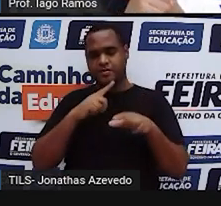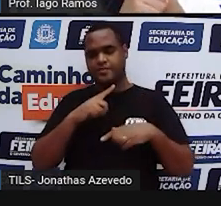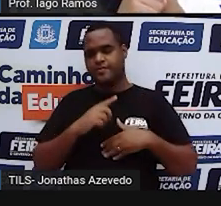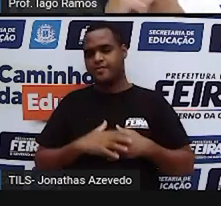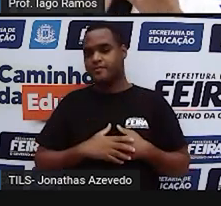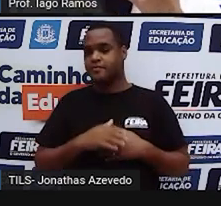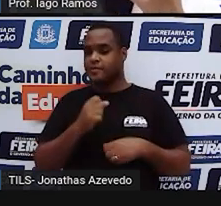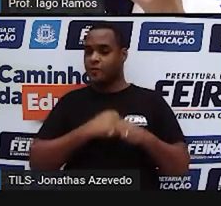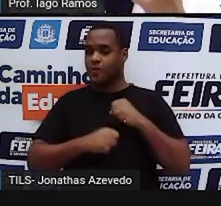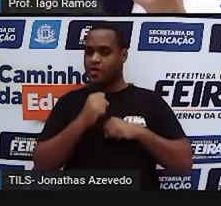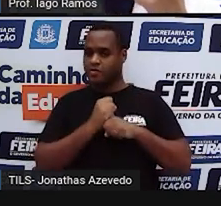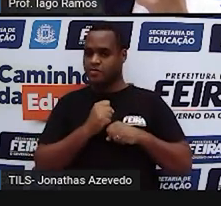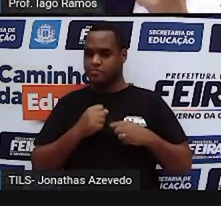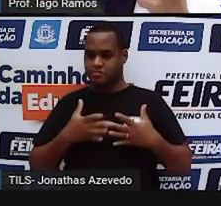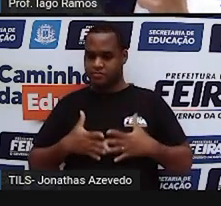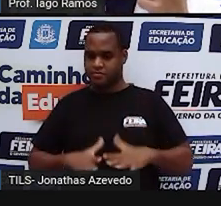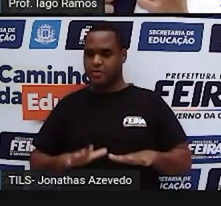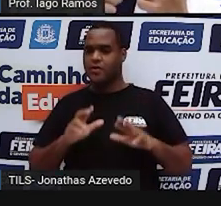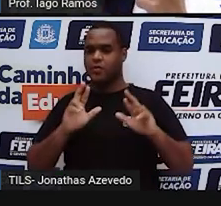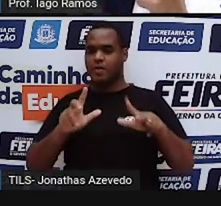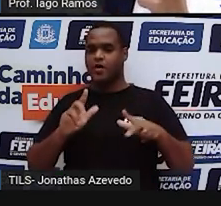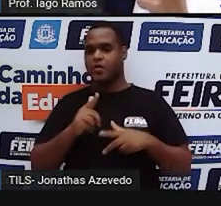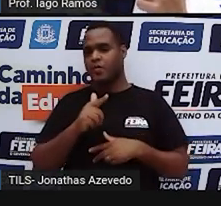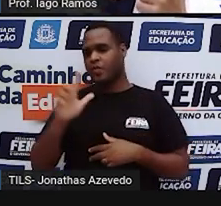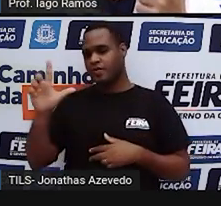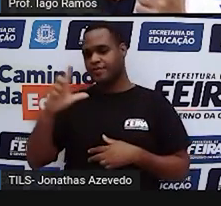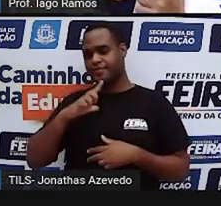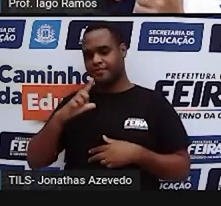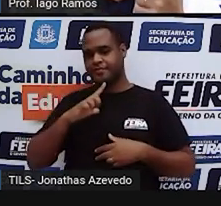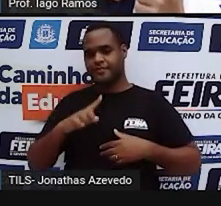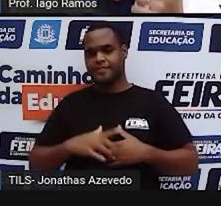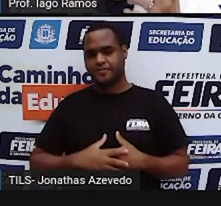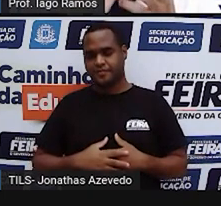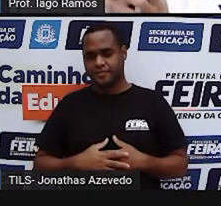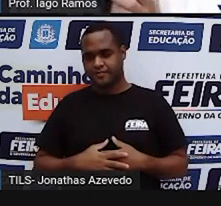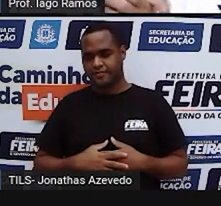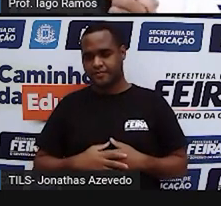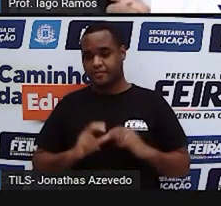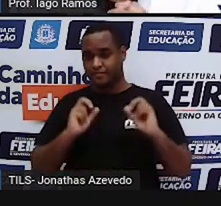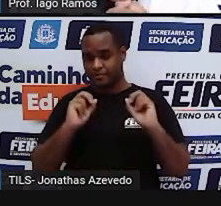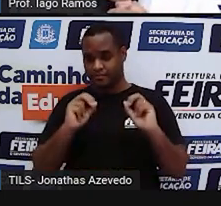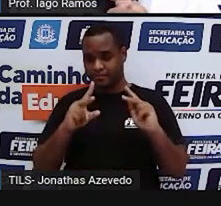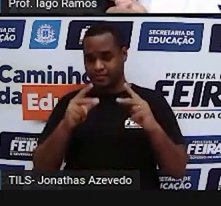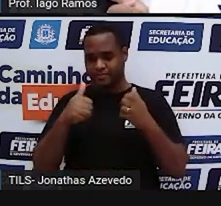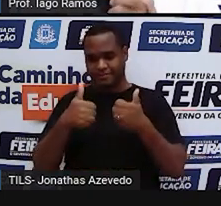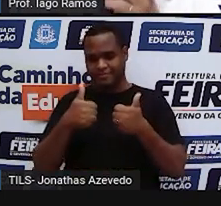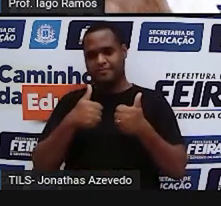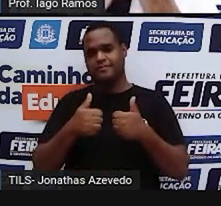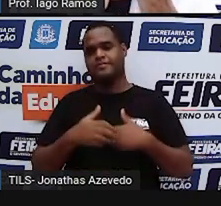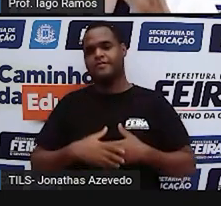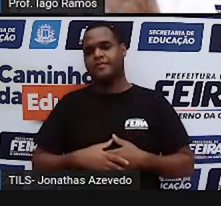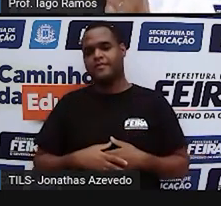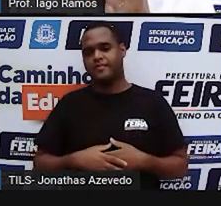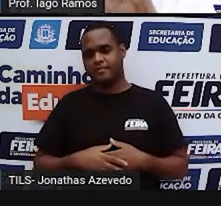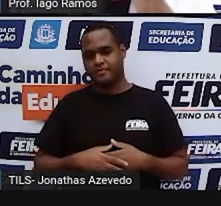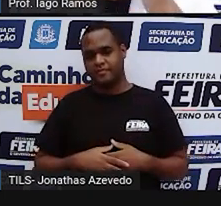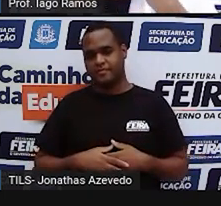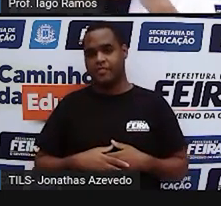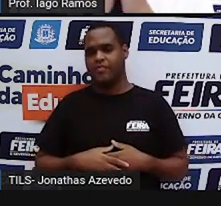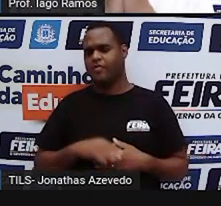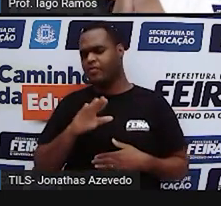ano de nascimento é outra informação é outra letra beleza mas como